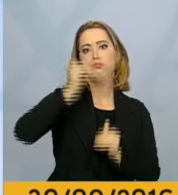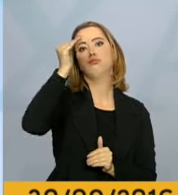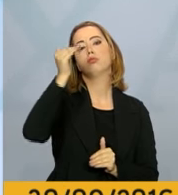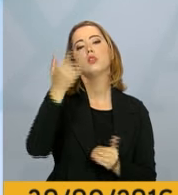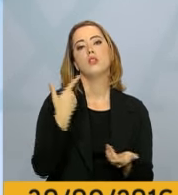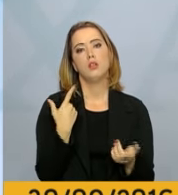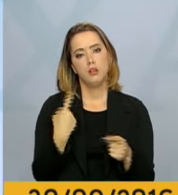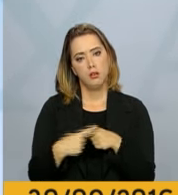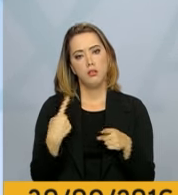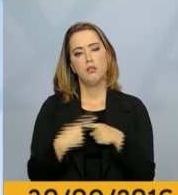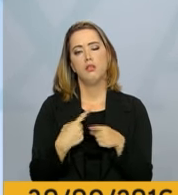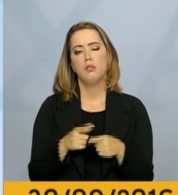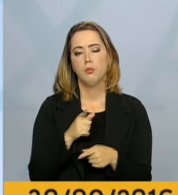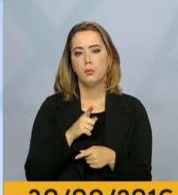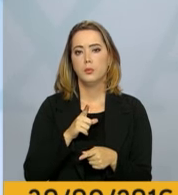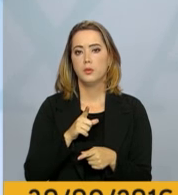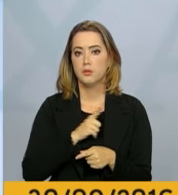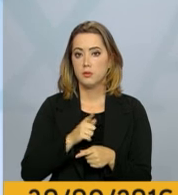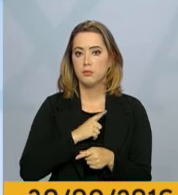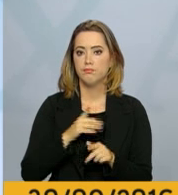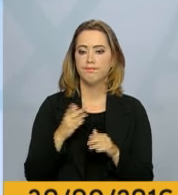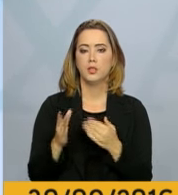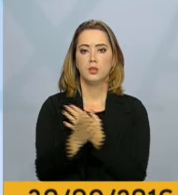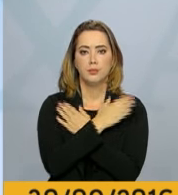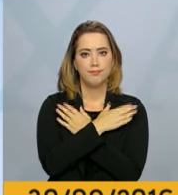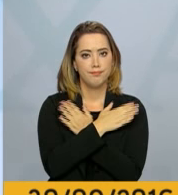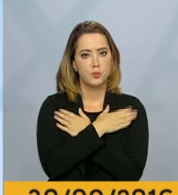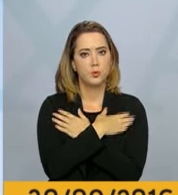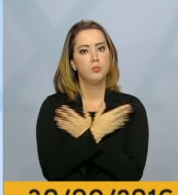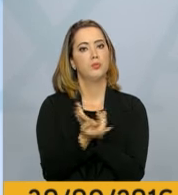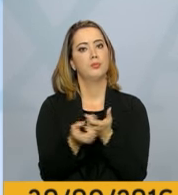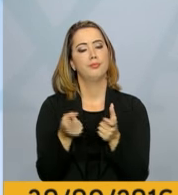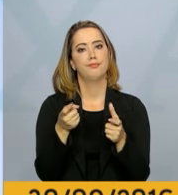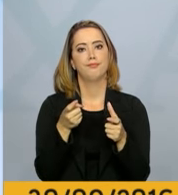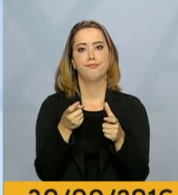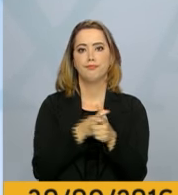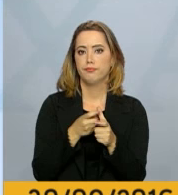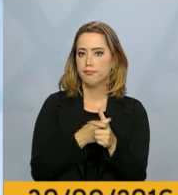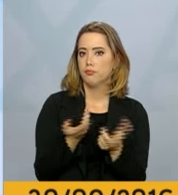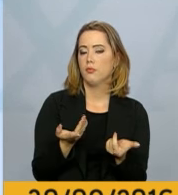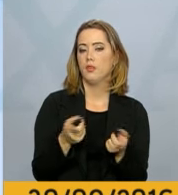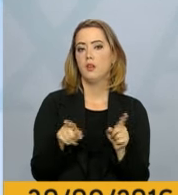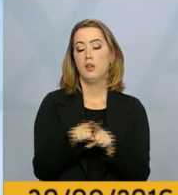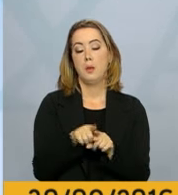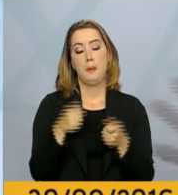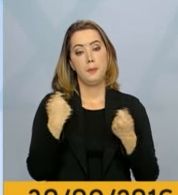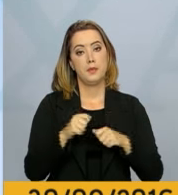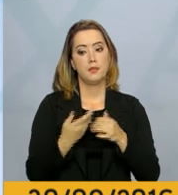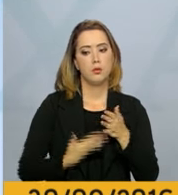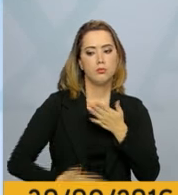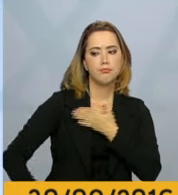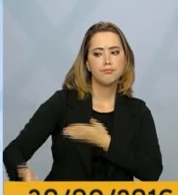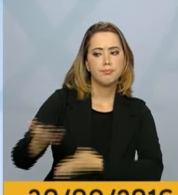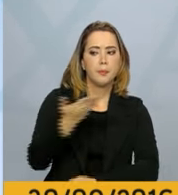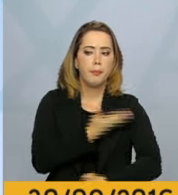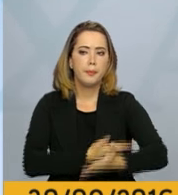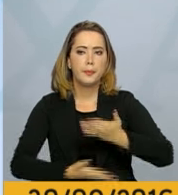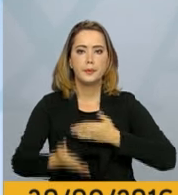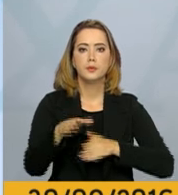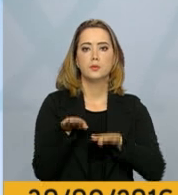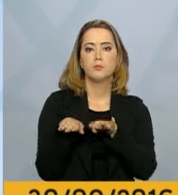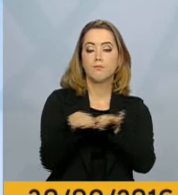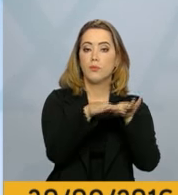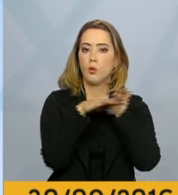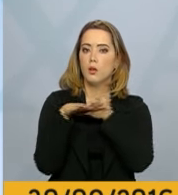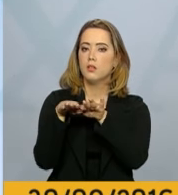recessão e desemprego. Agora, é preciso reequilibrar as contas. É preciso colocar o Brasil nos